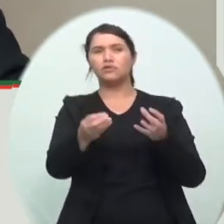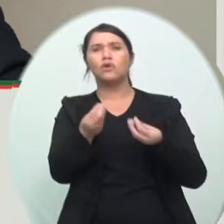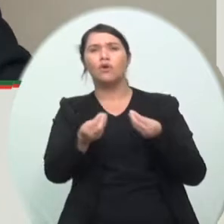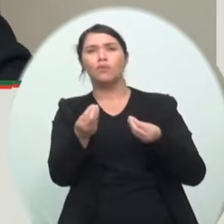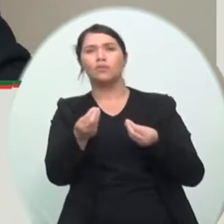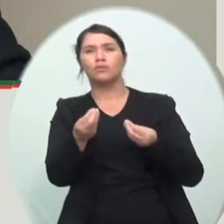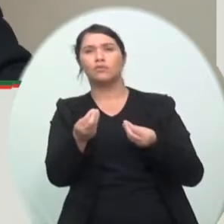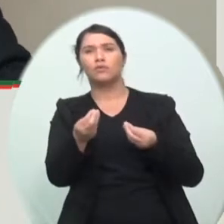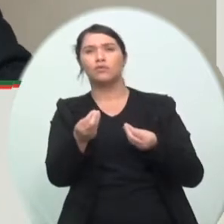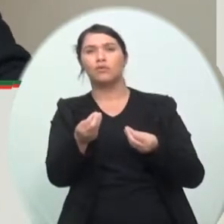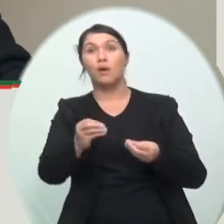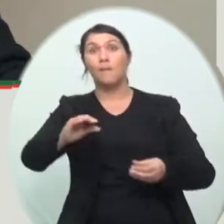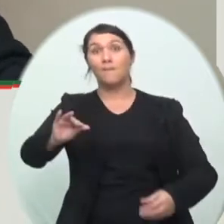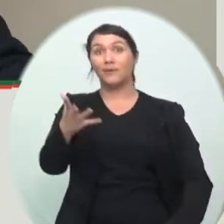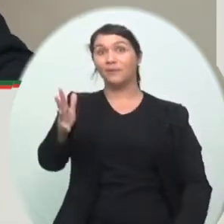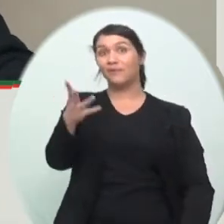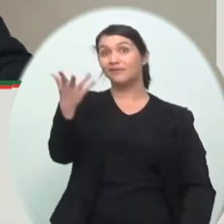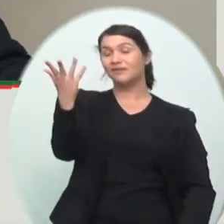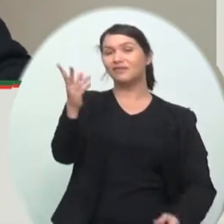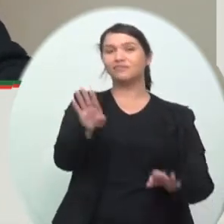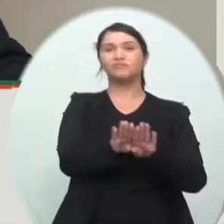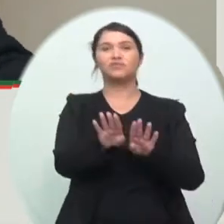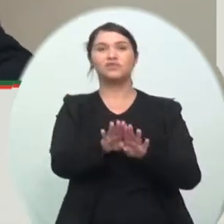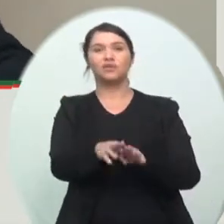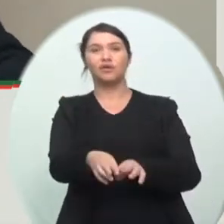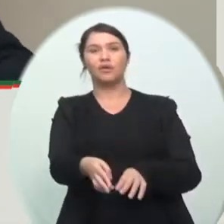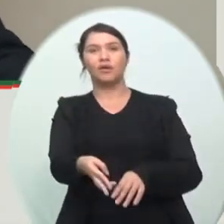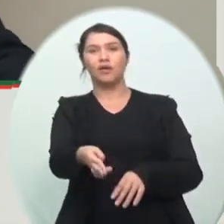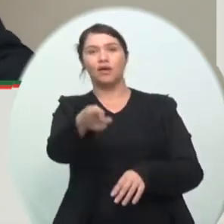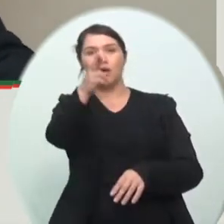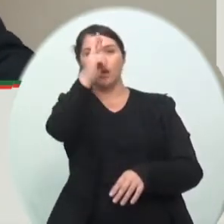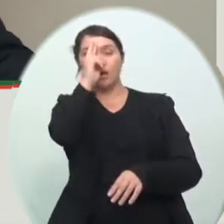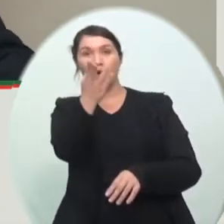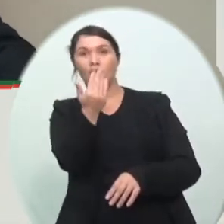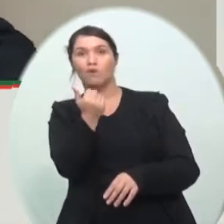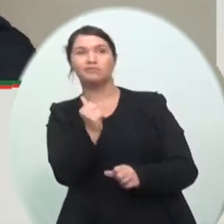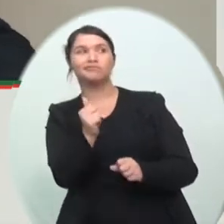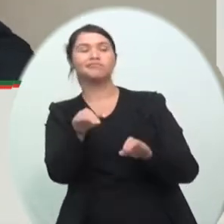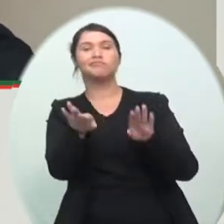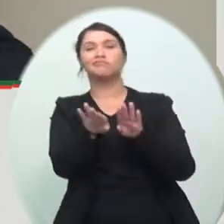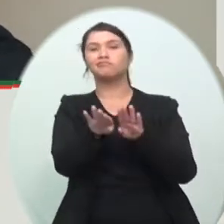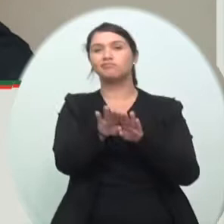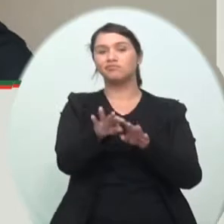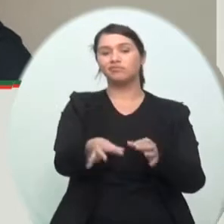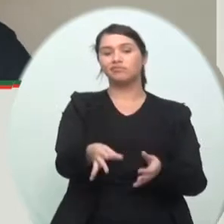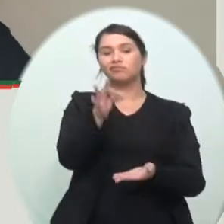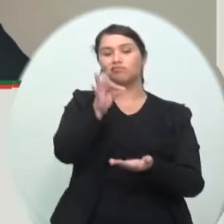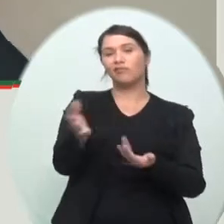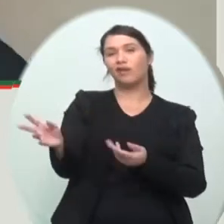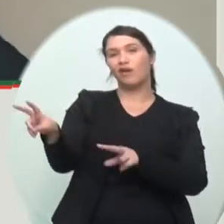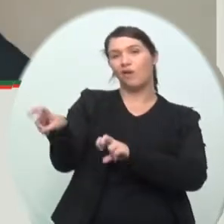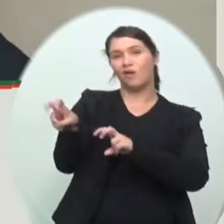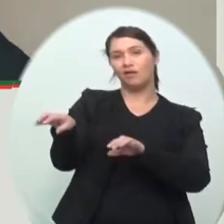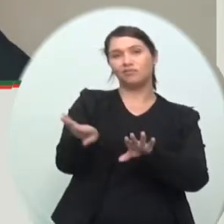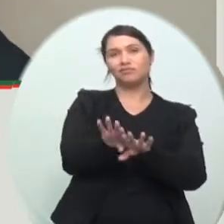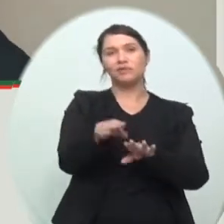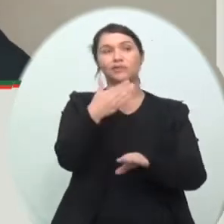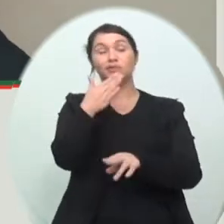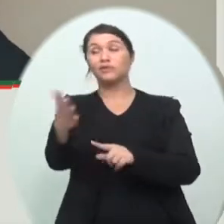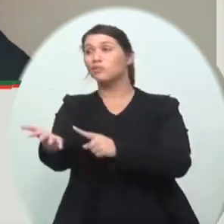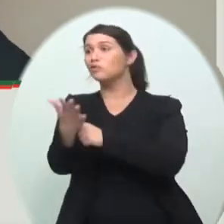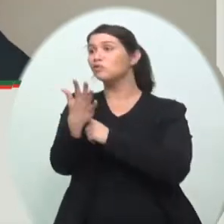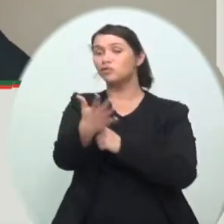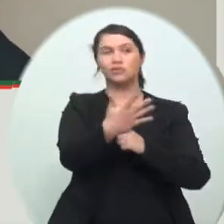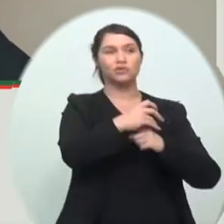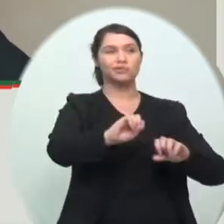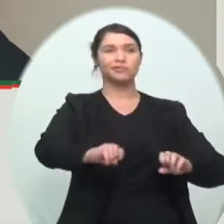com pedala, com jantares, com café colonial e pedindo apoio. Porque a vinda aqui também, se tiver alguém